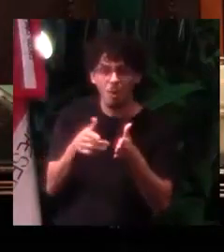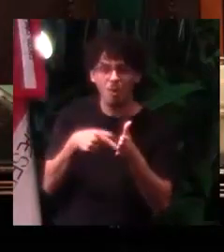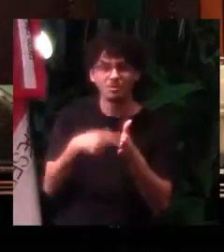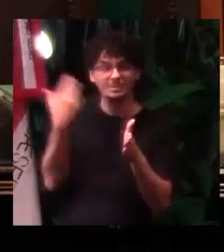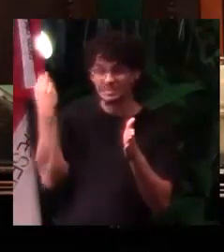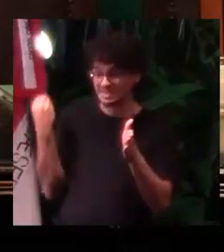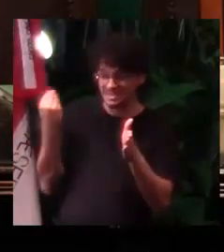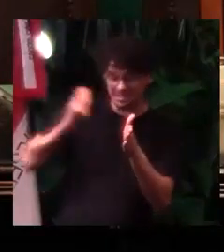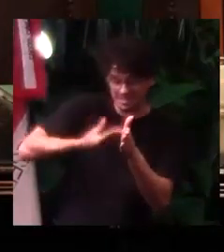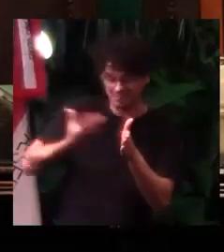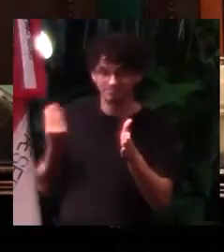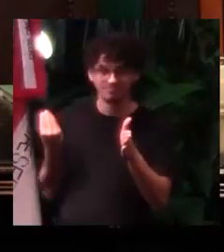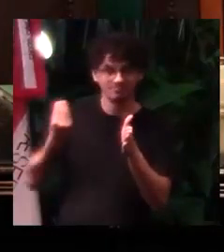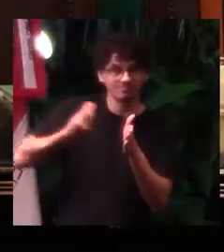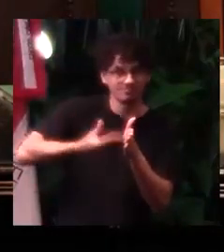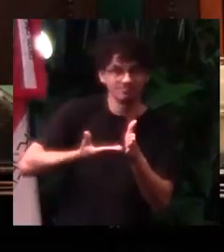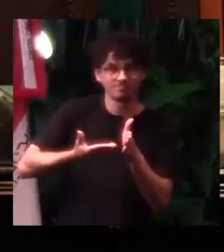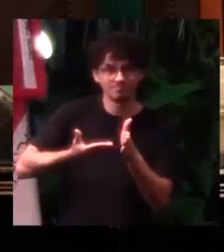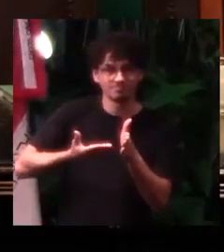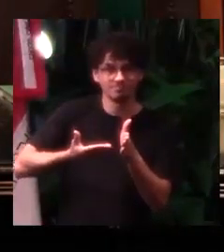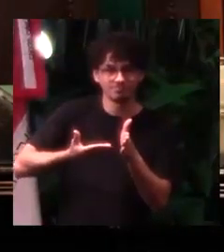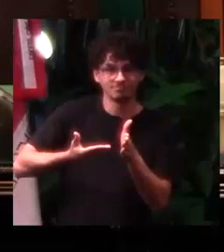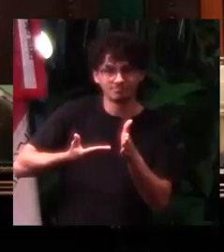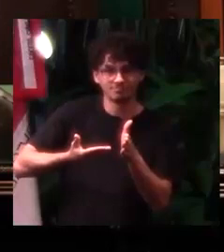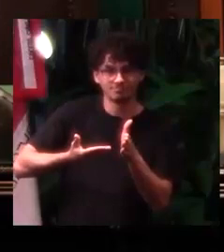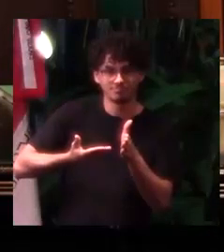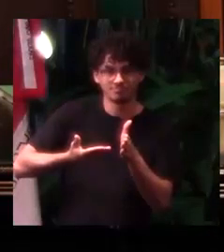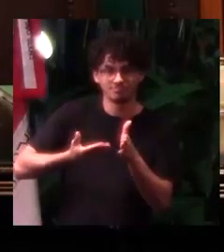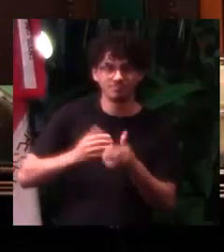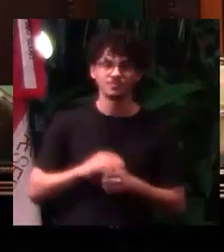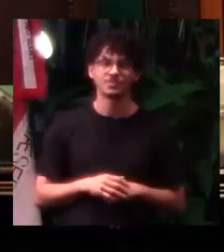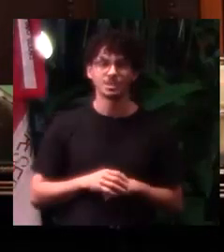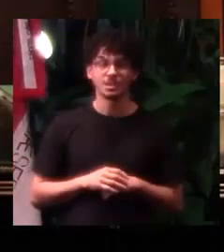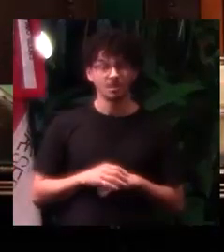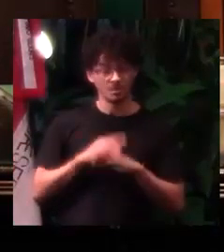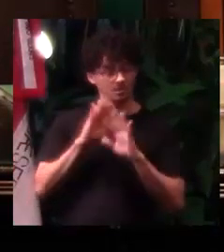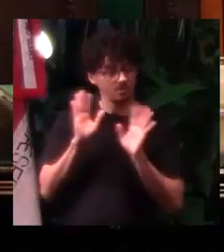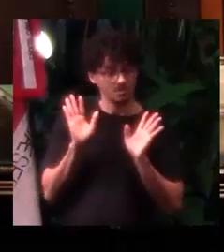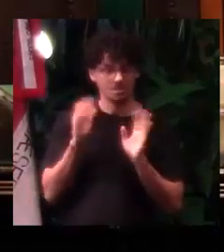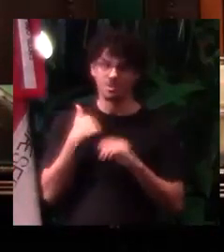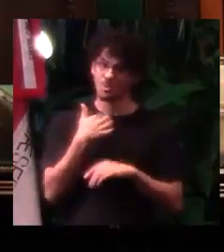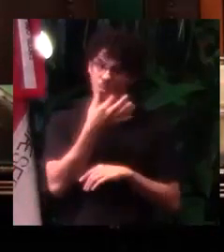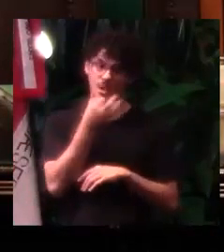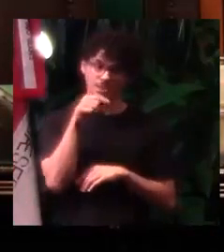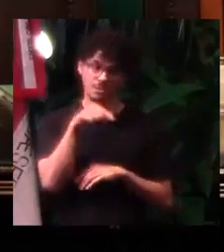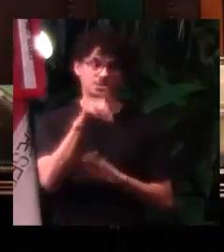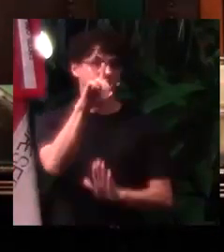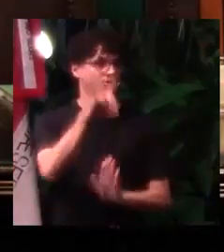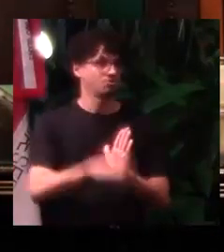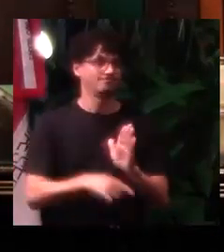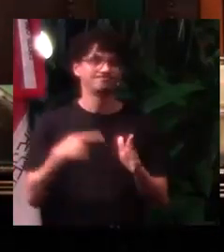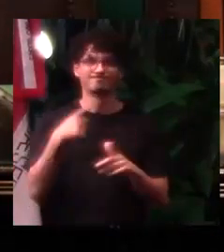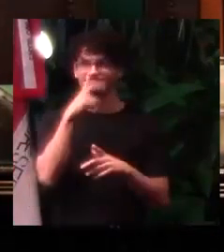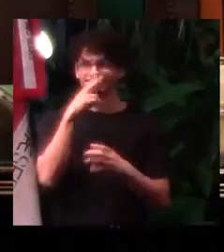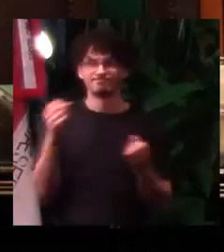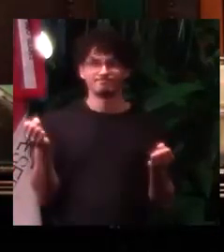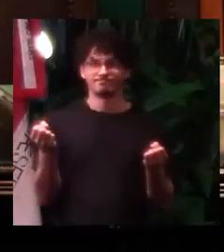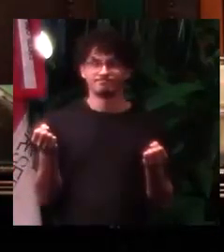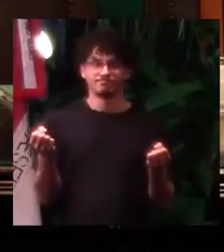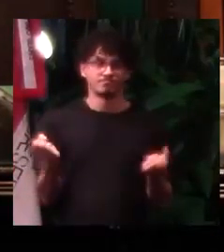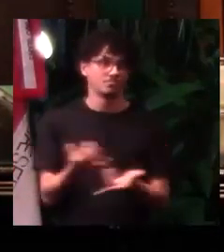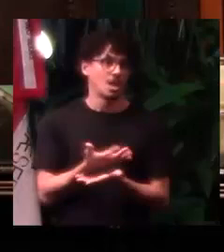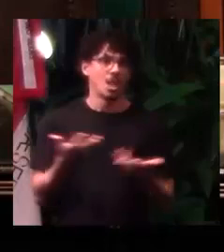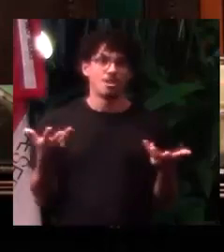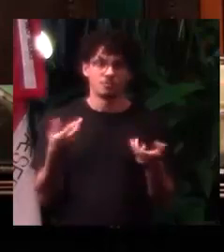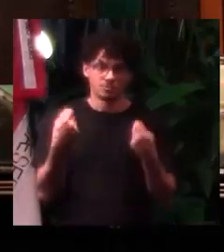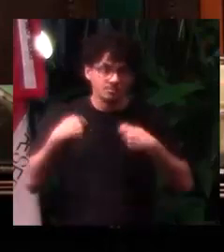é já fornecido. Né? E isso eu acho que no direito é de uma riqueza fabulosa.